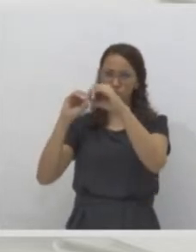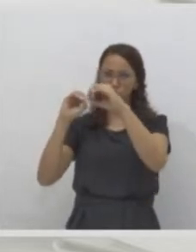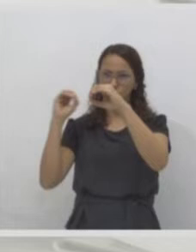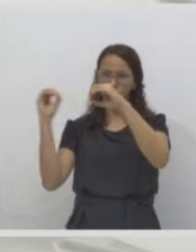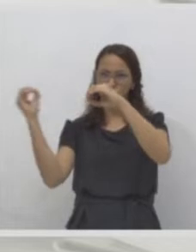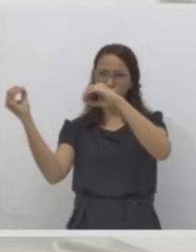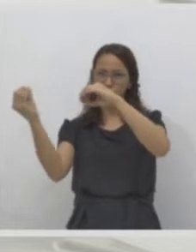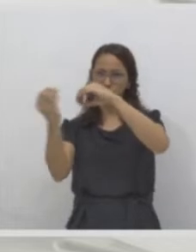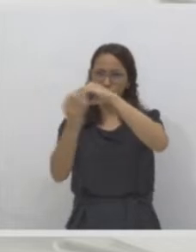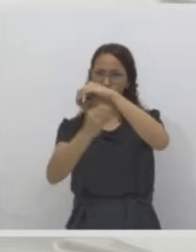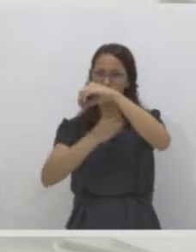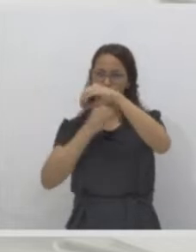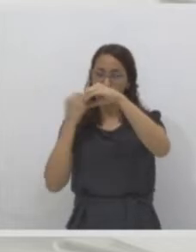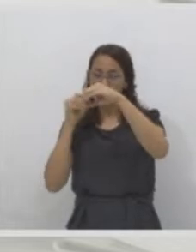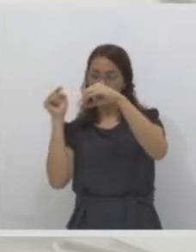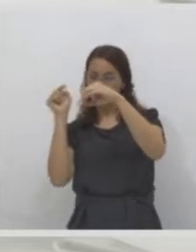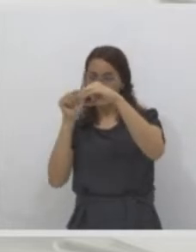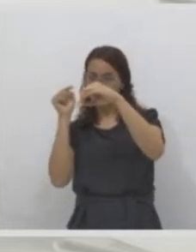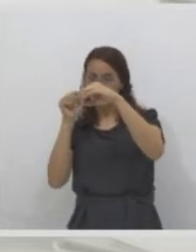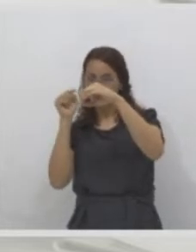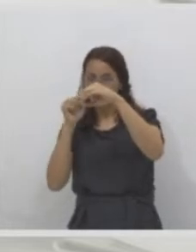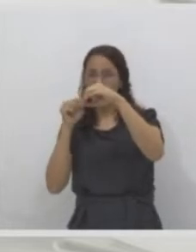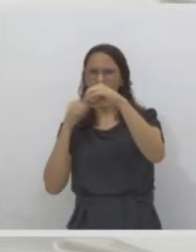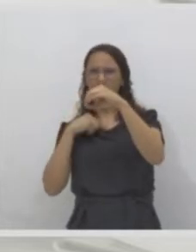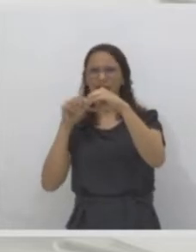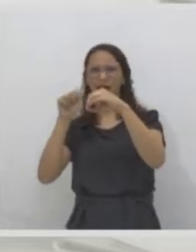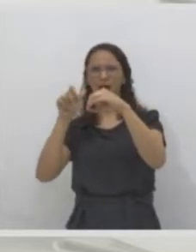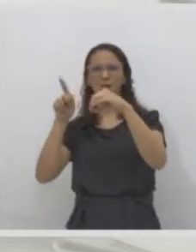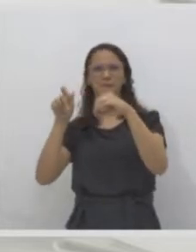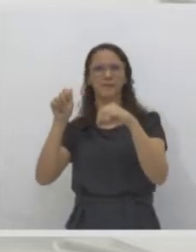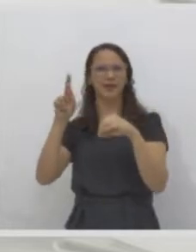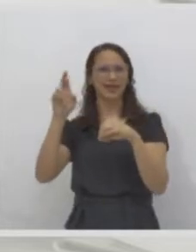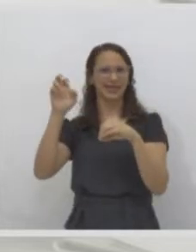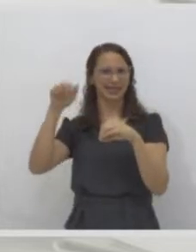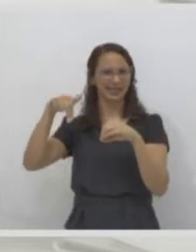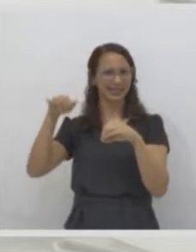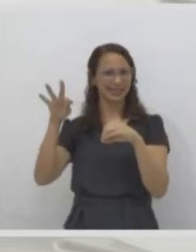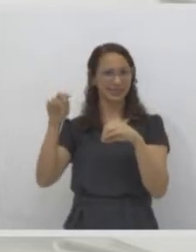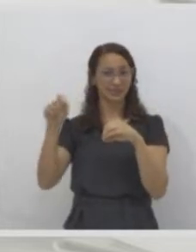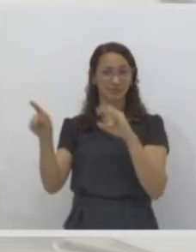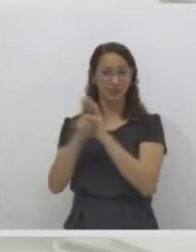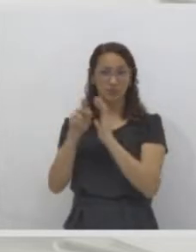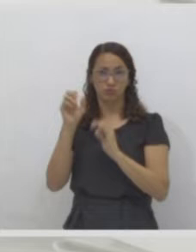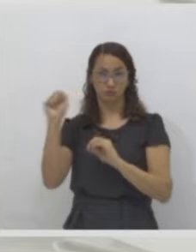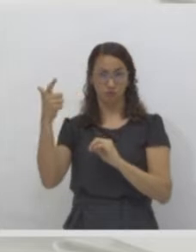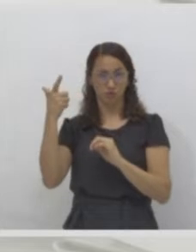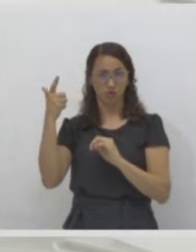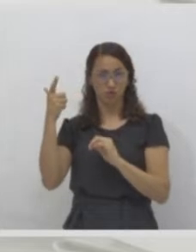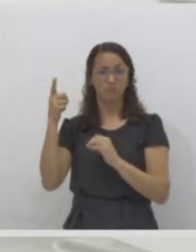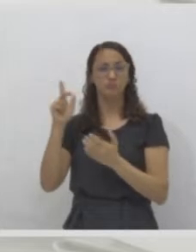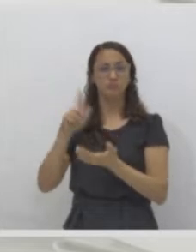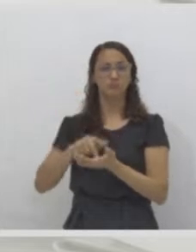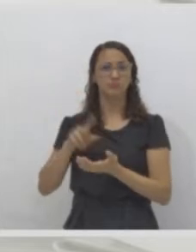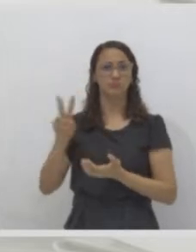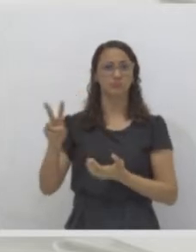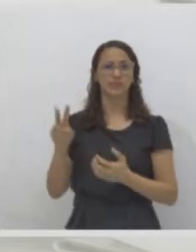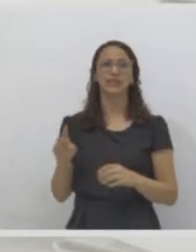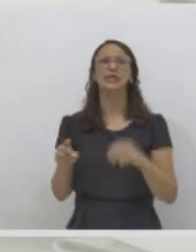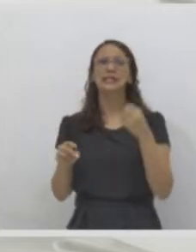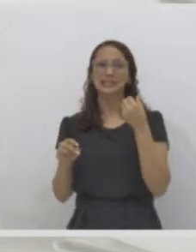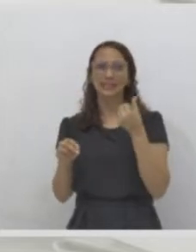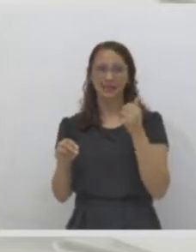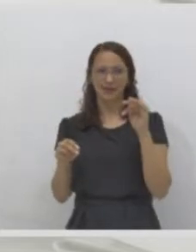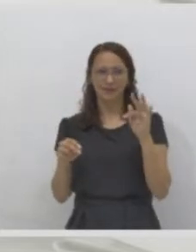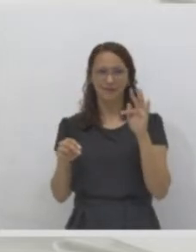do Sol? Verdadeiro. E letra F, o movimento de translação dura 365 dias e 6